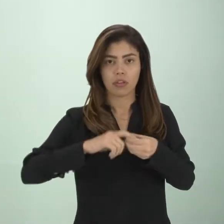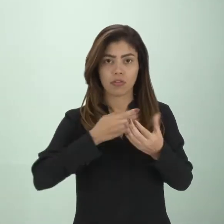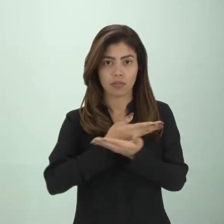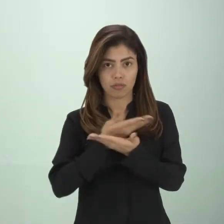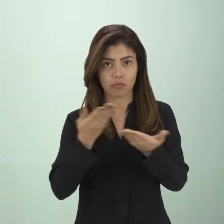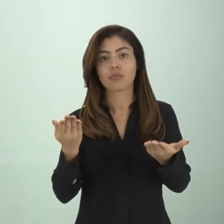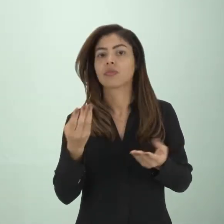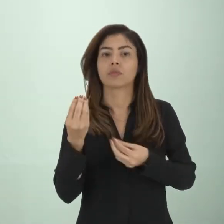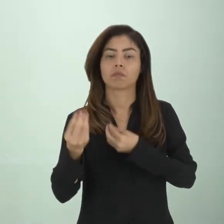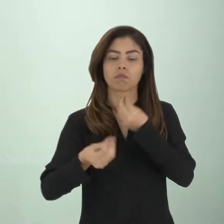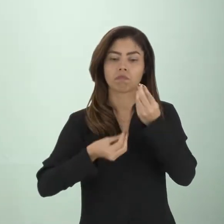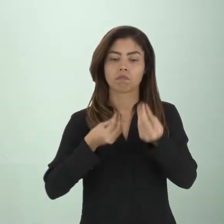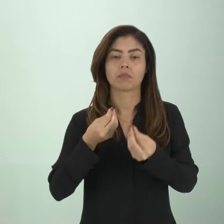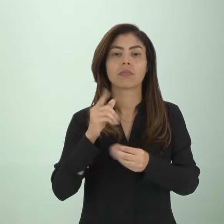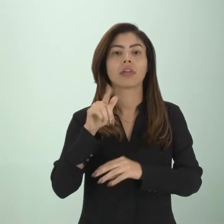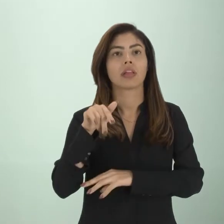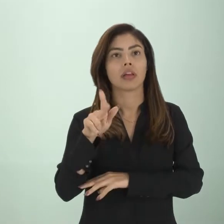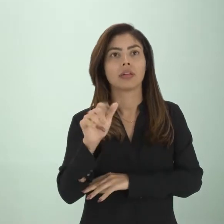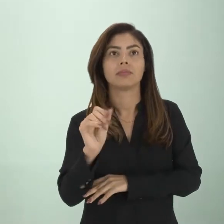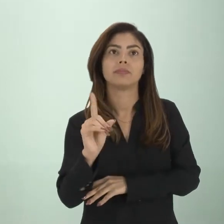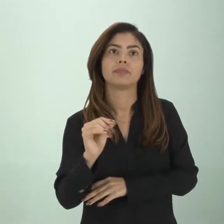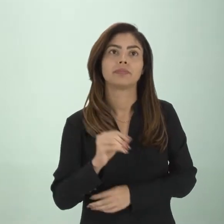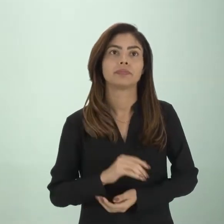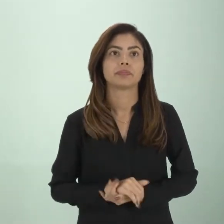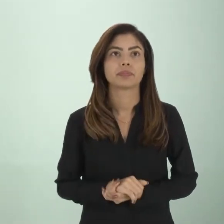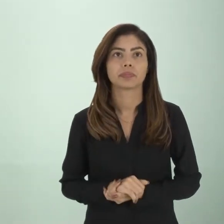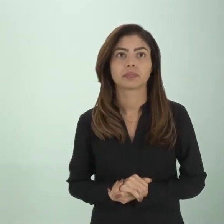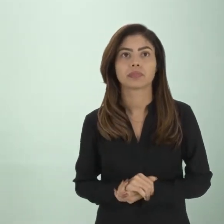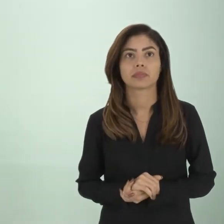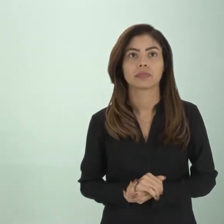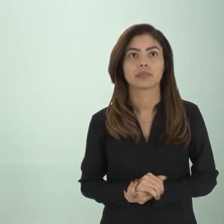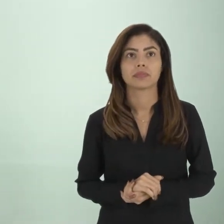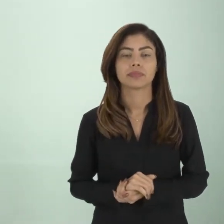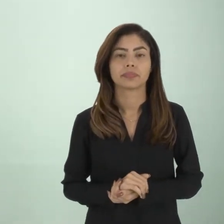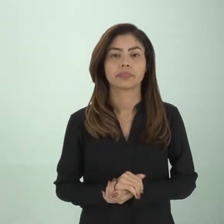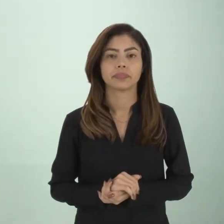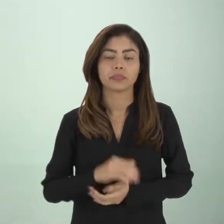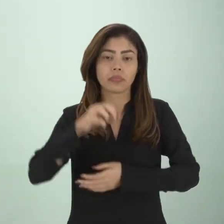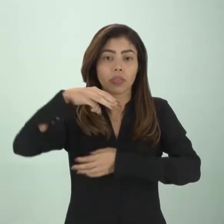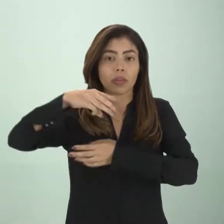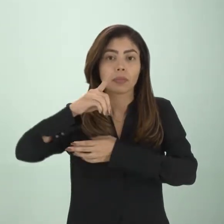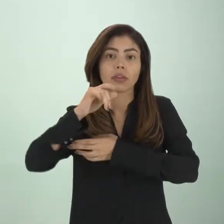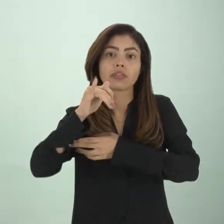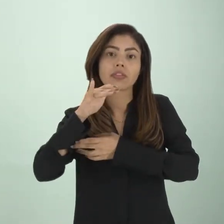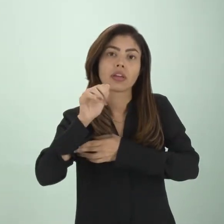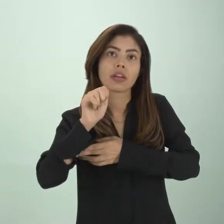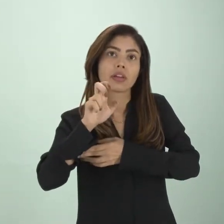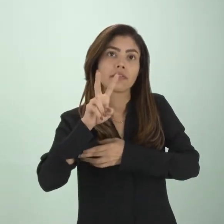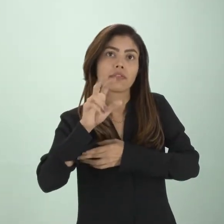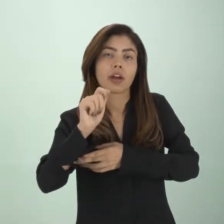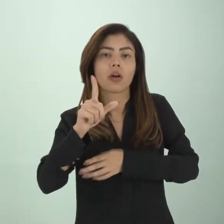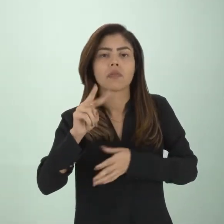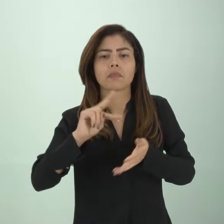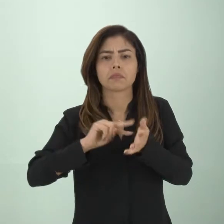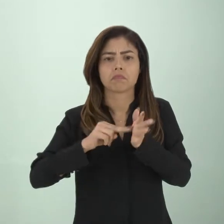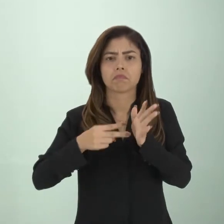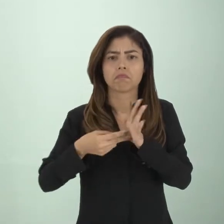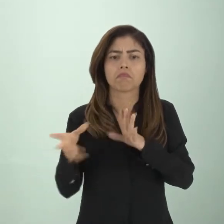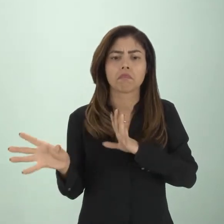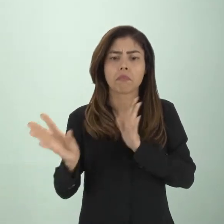como legado. Vamos lá. Período medieval, Essa terminologia ela foi